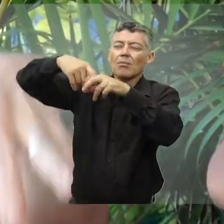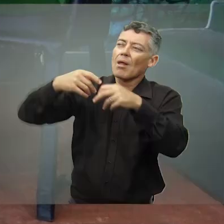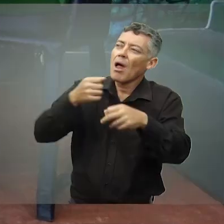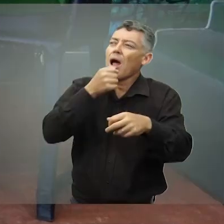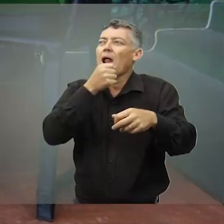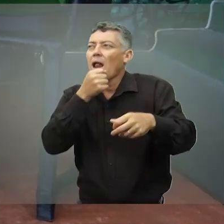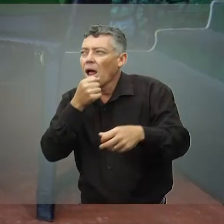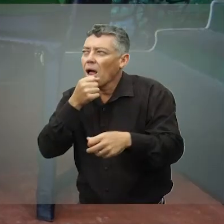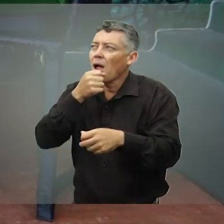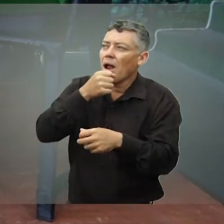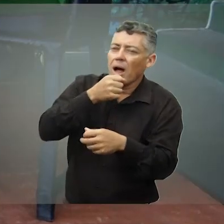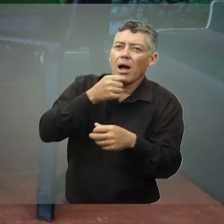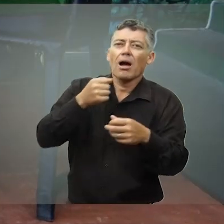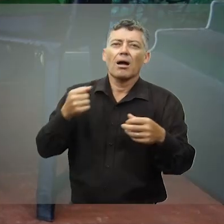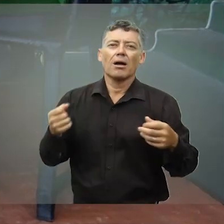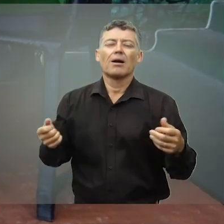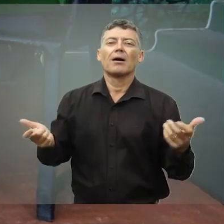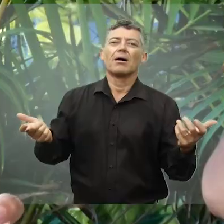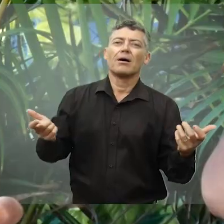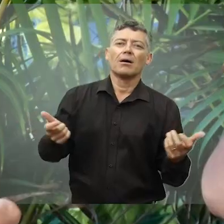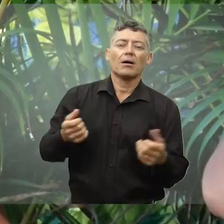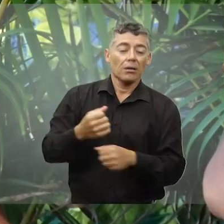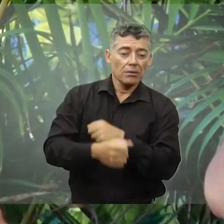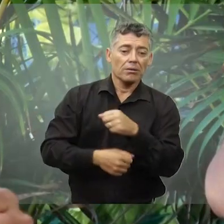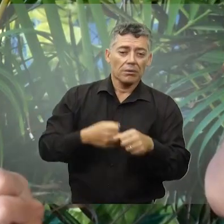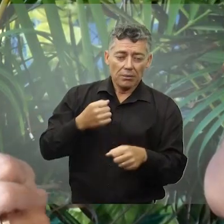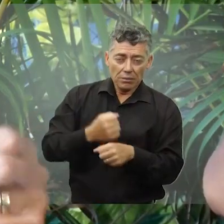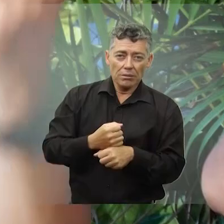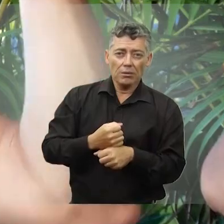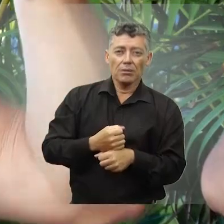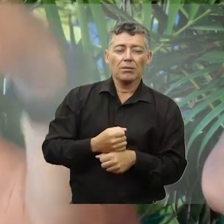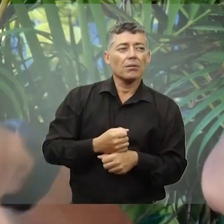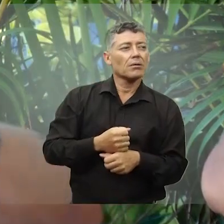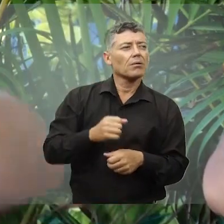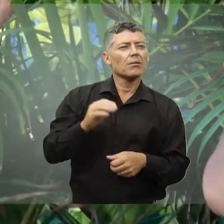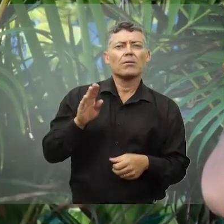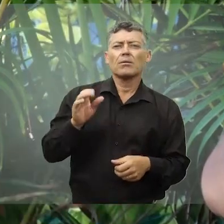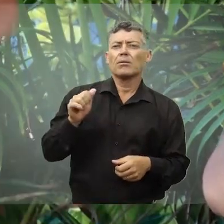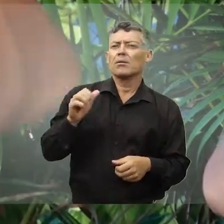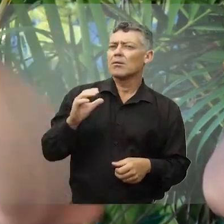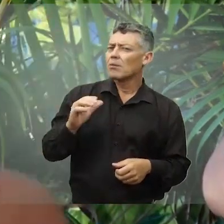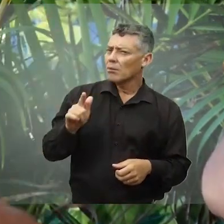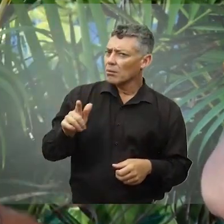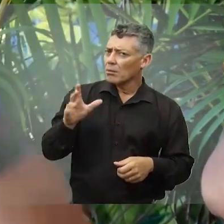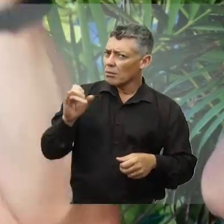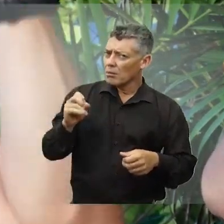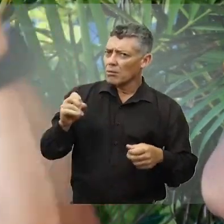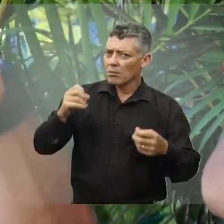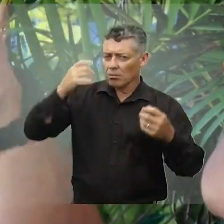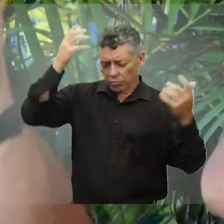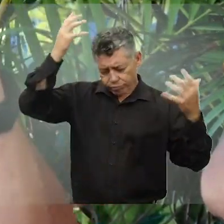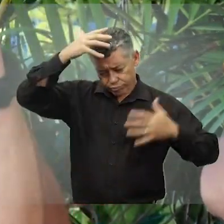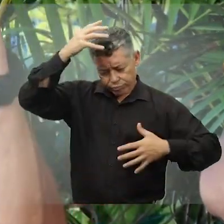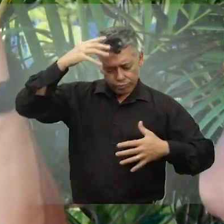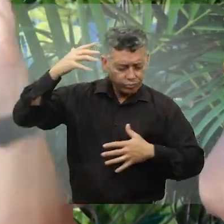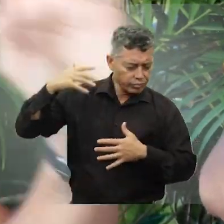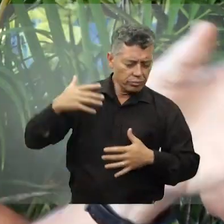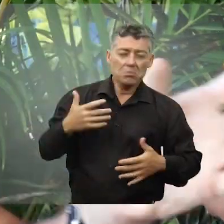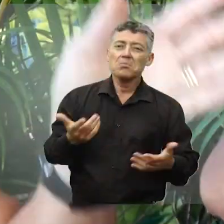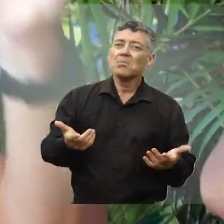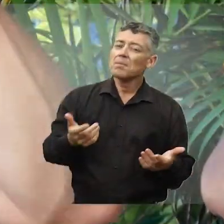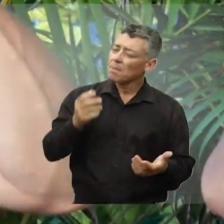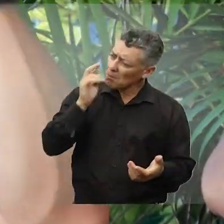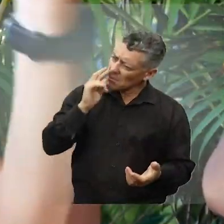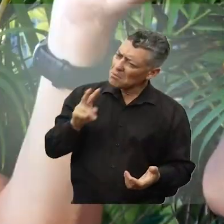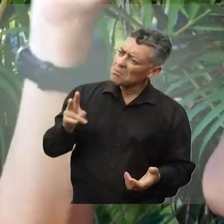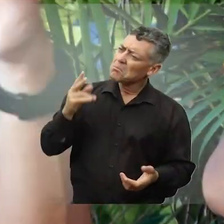ali embaixo com medo do bloco. E a galera adora, né? Aí teve um ano que a gente colocou banho de espuma, eu desci do trio e fui tomar banho de espuma. E isso lá foi. E as pessoas